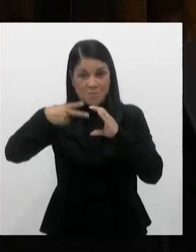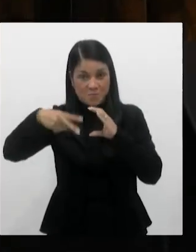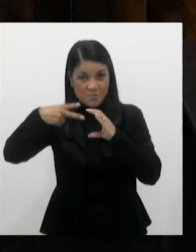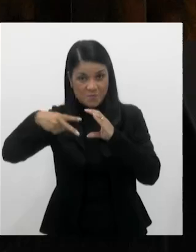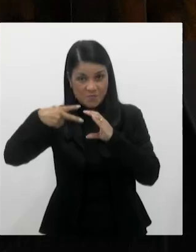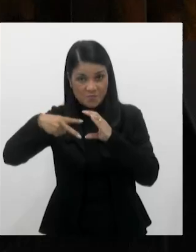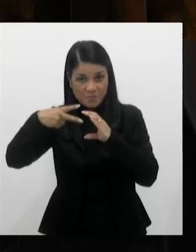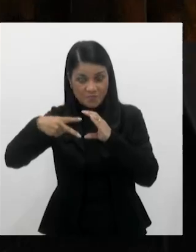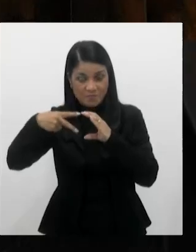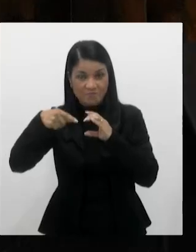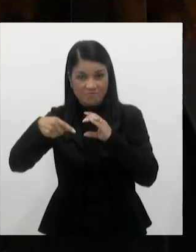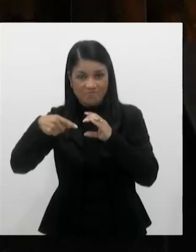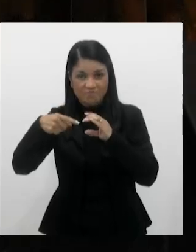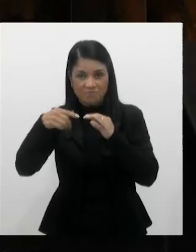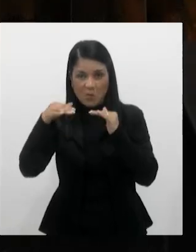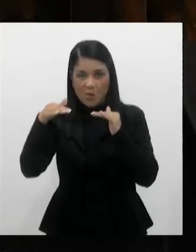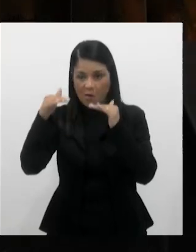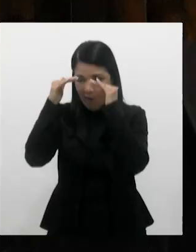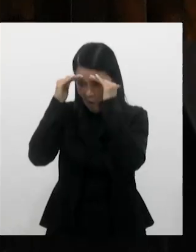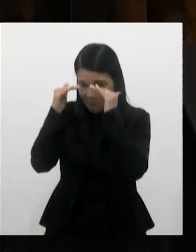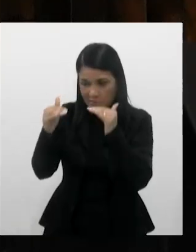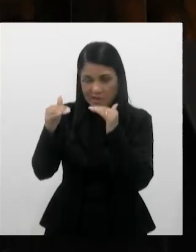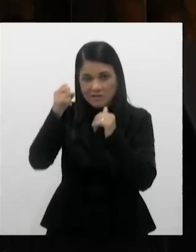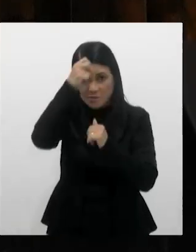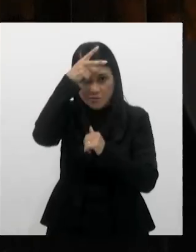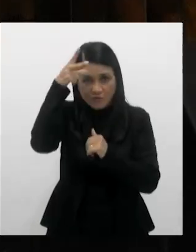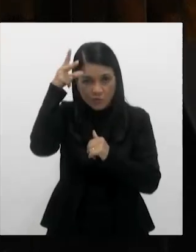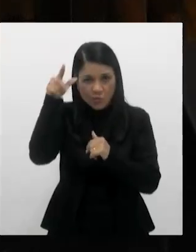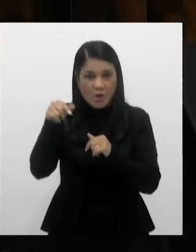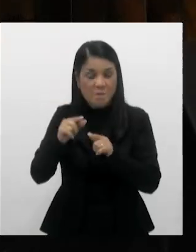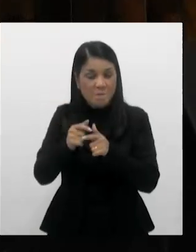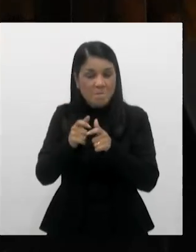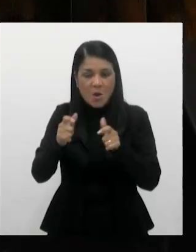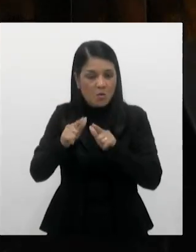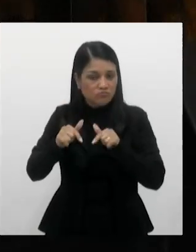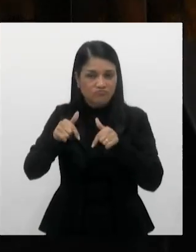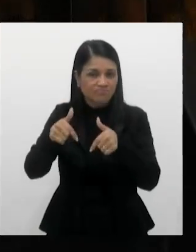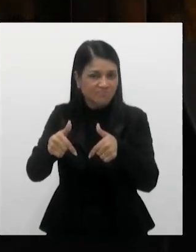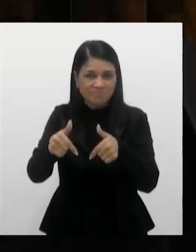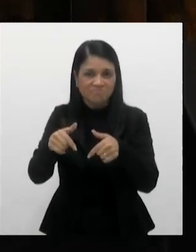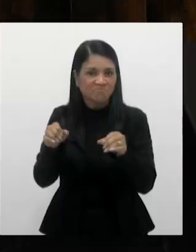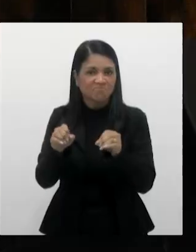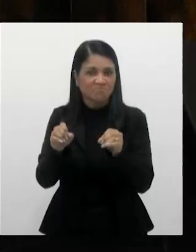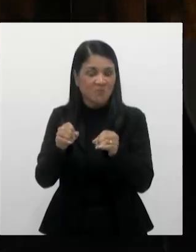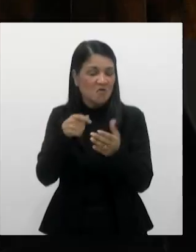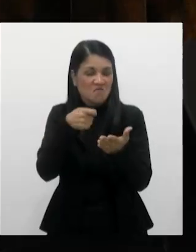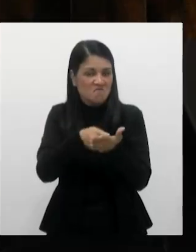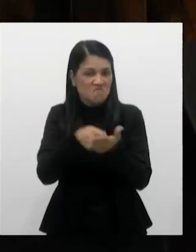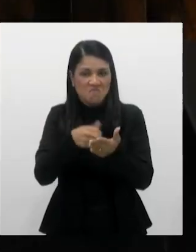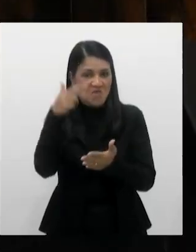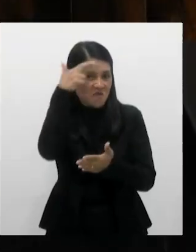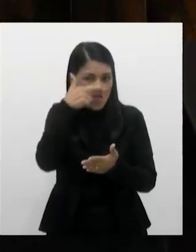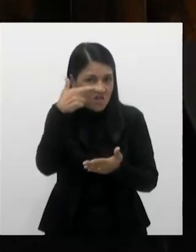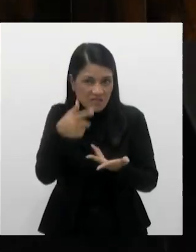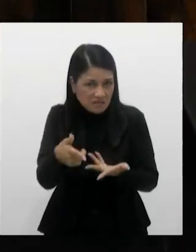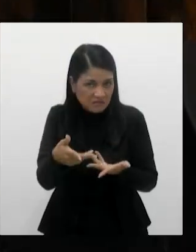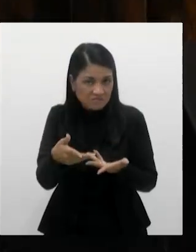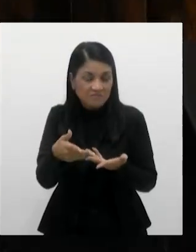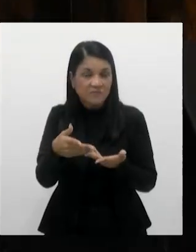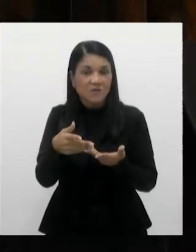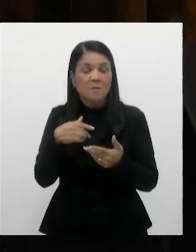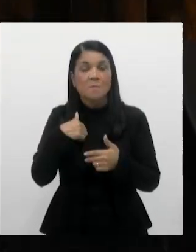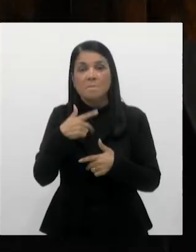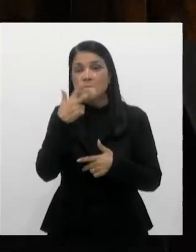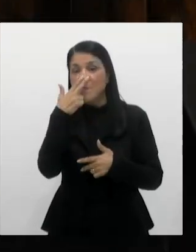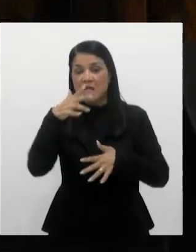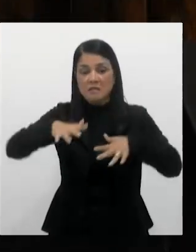é subalterna, os vereadores, a maioria deles, não exerce a real função parlamentar, cobrando, fiscalizando, porque são fantoches